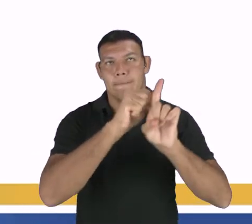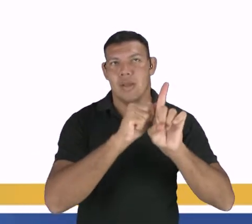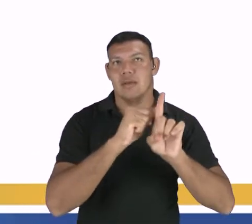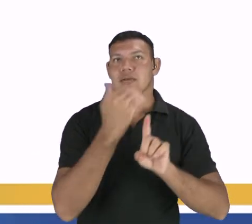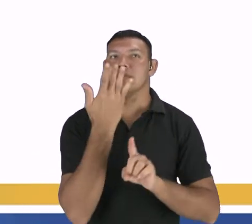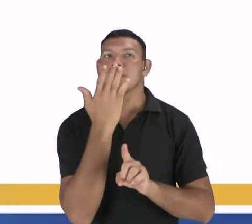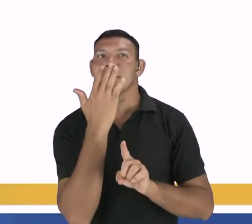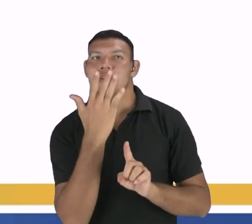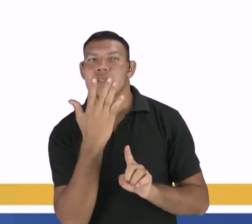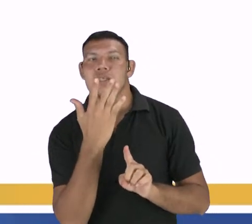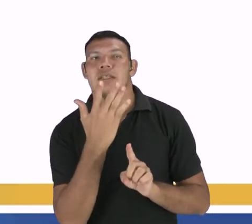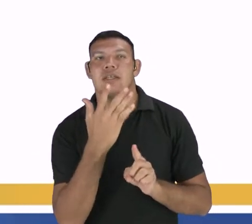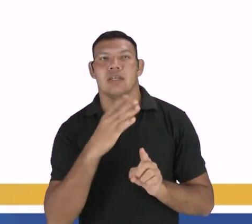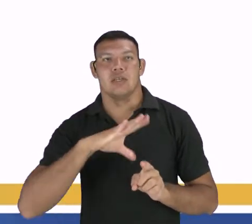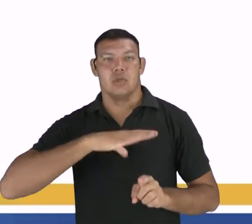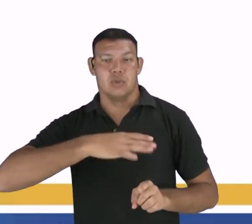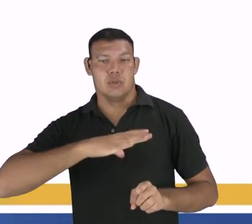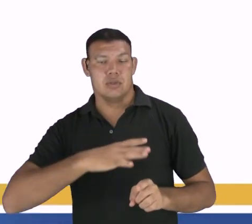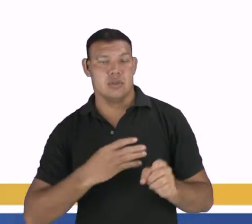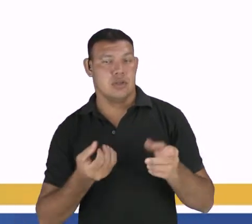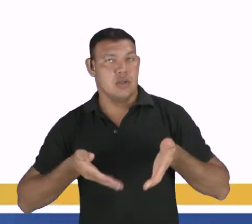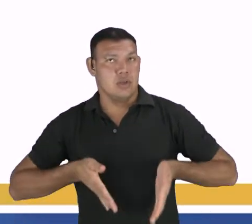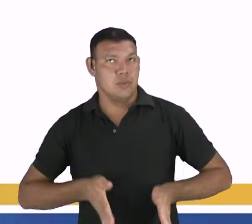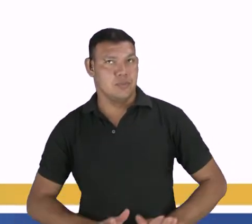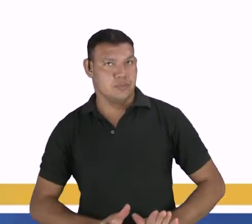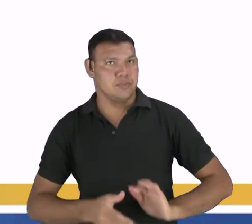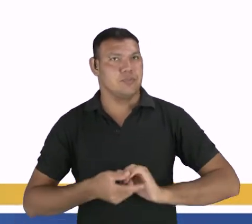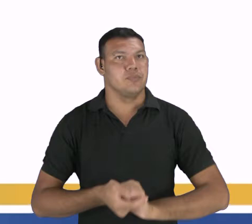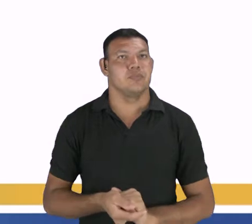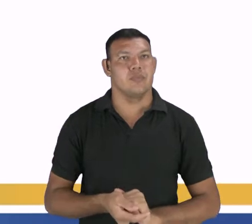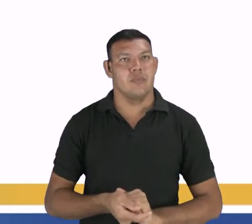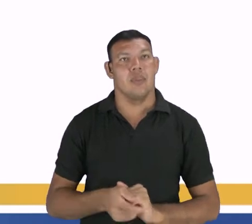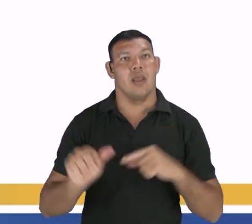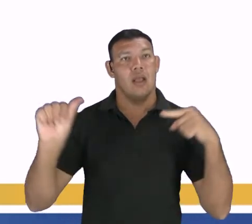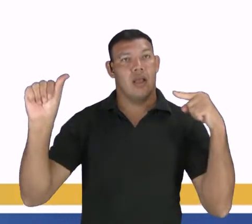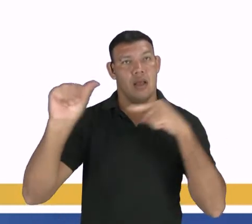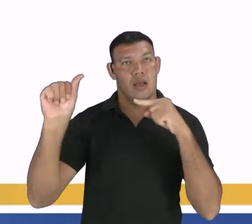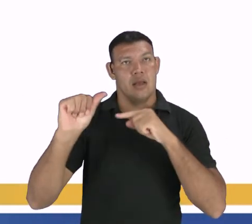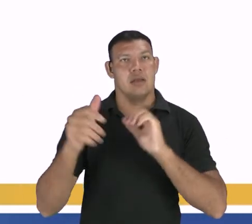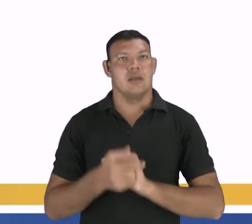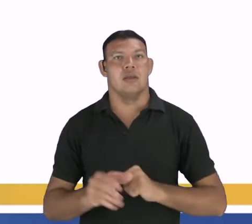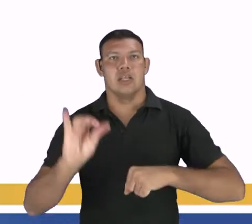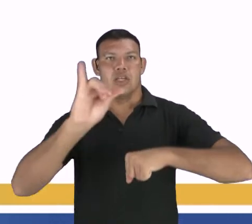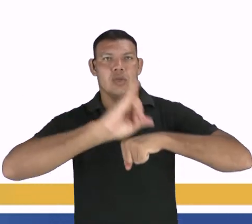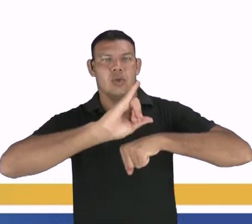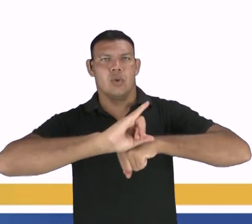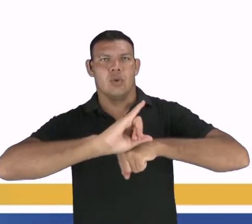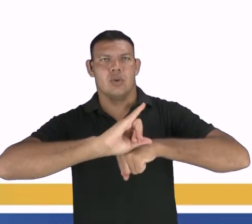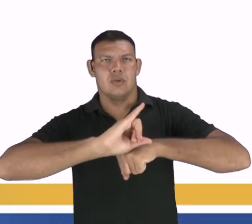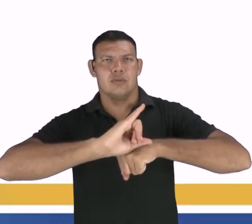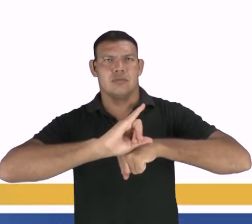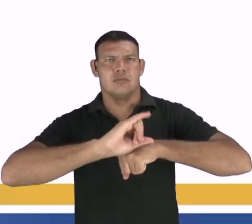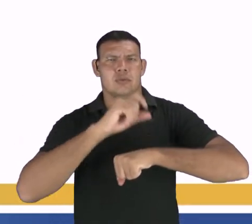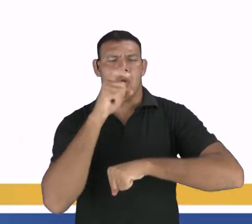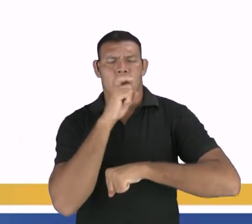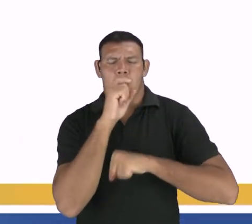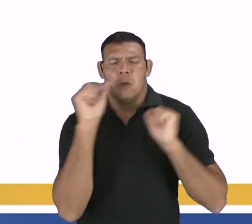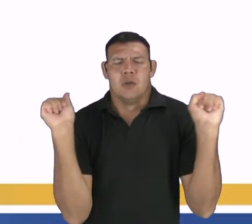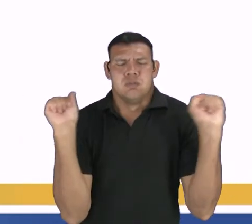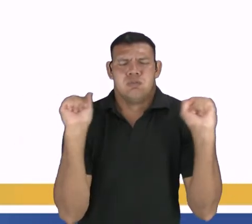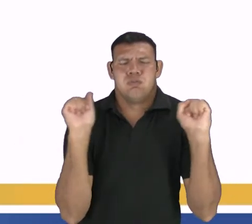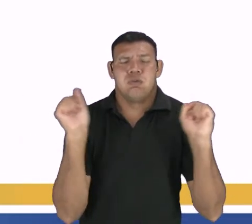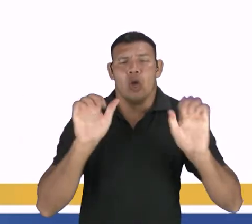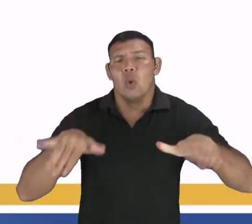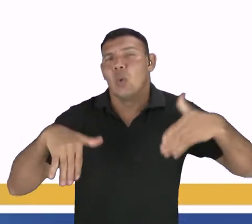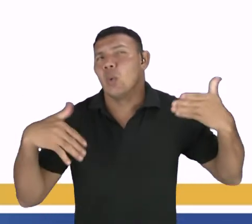temperaturas registradas e vamos então para a letra A. Em qual capital você acha que fez mais frio? Observe a temperatura aí